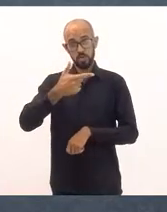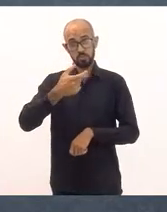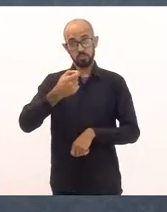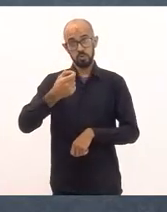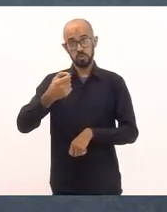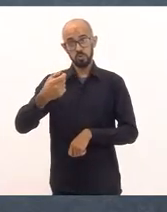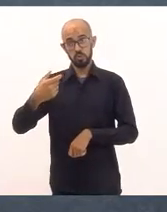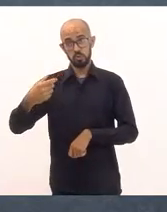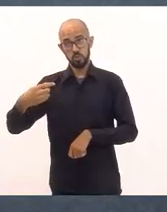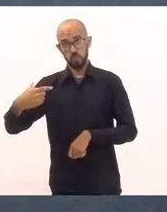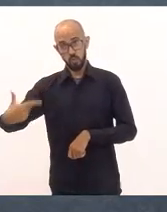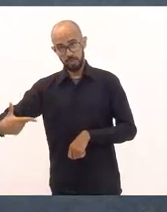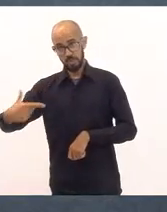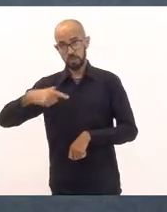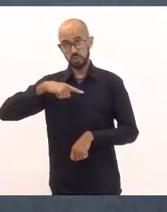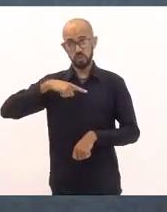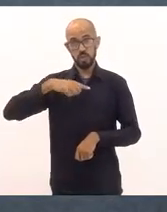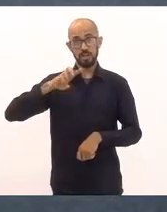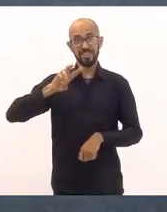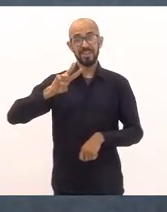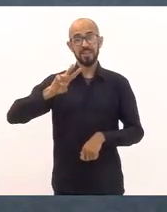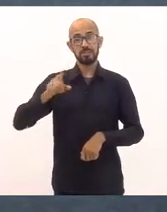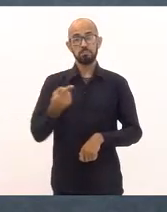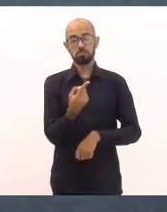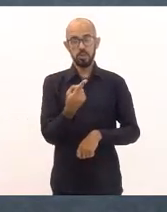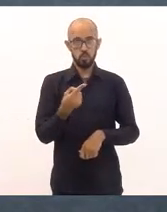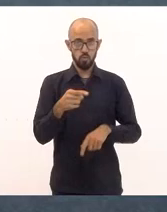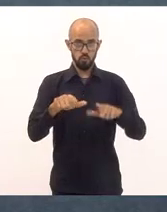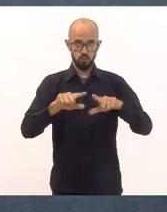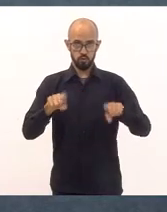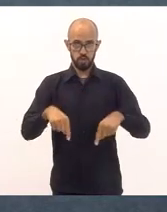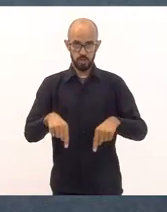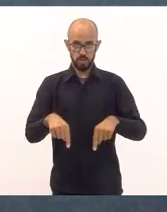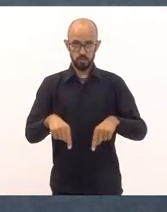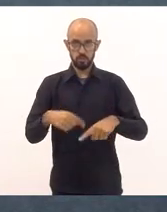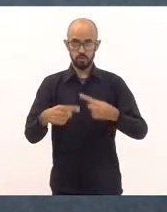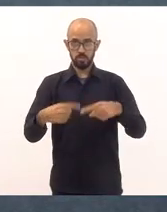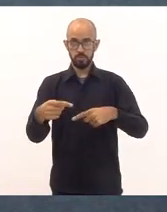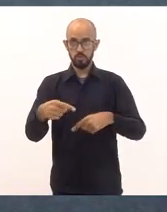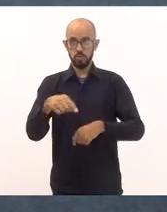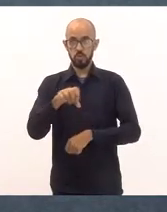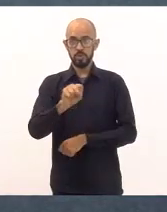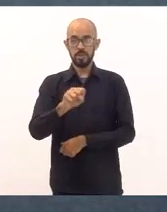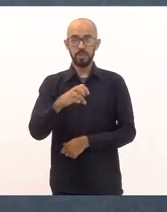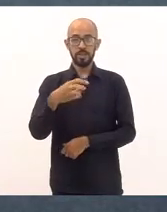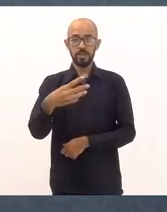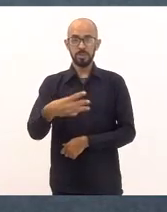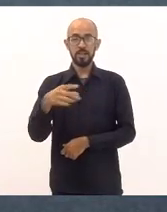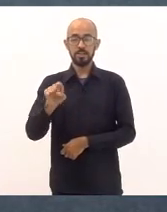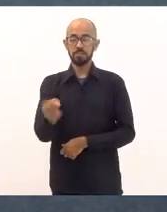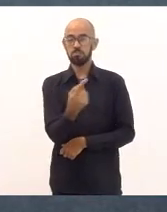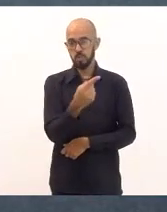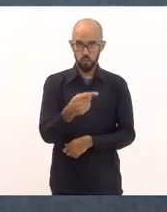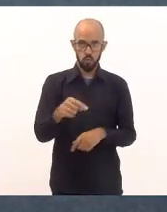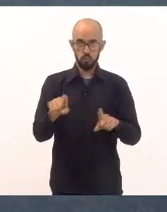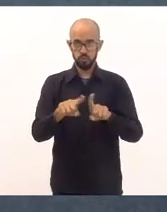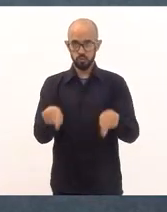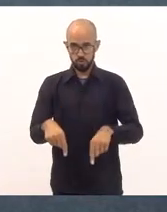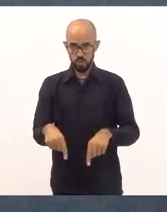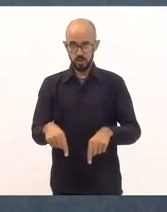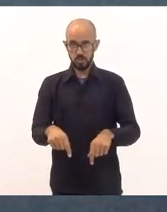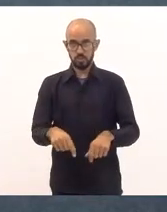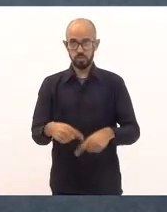empregos no setor naval. Em 2014, 83 mil empregos no setor naval. Com a